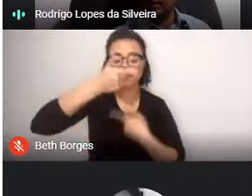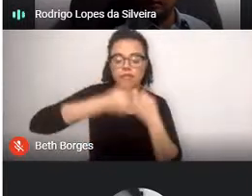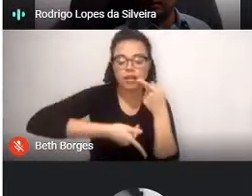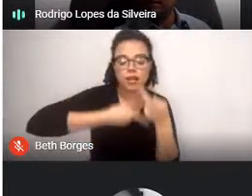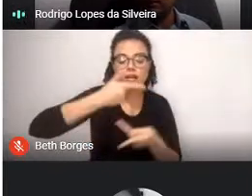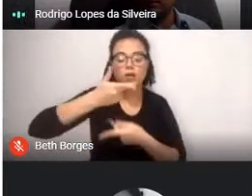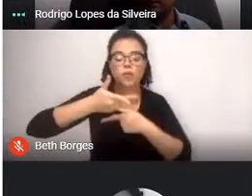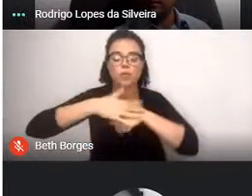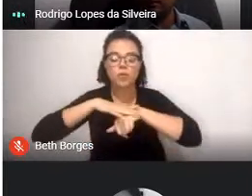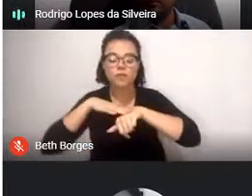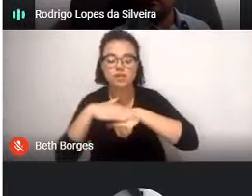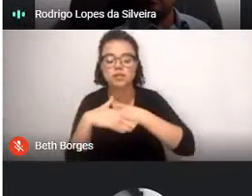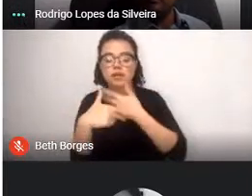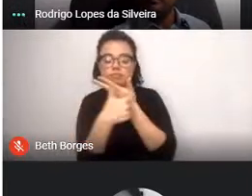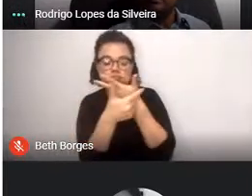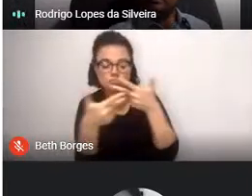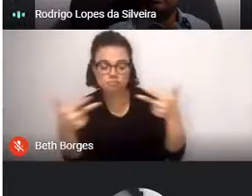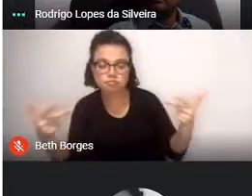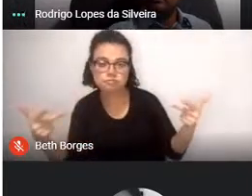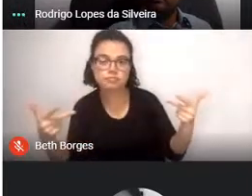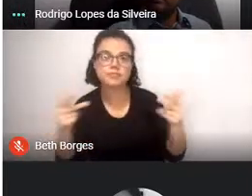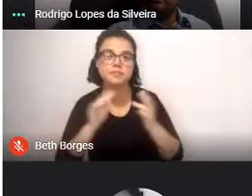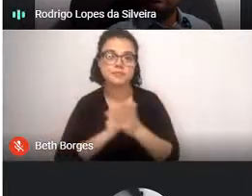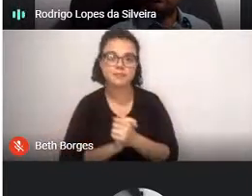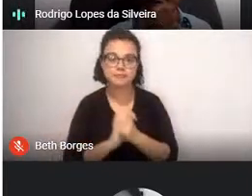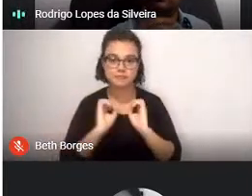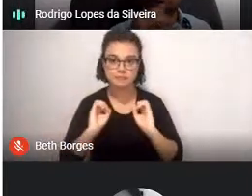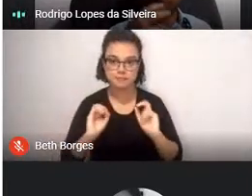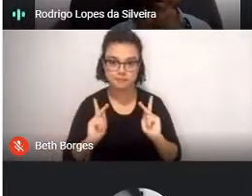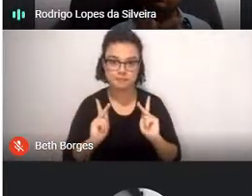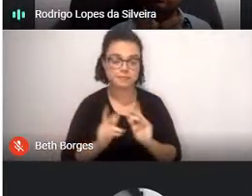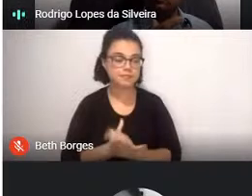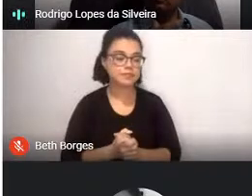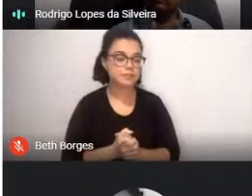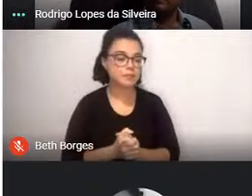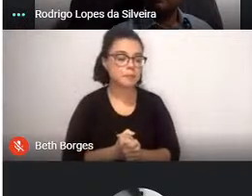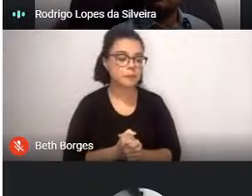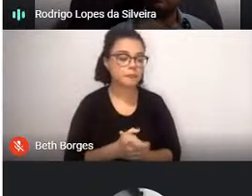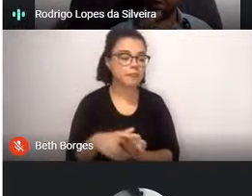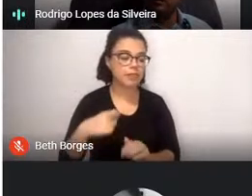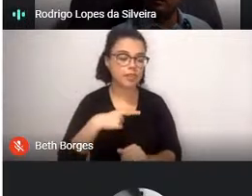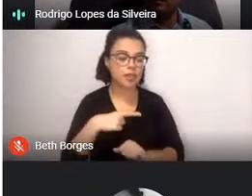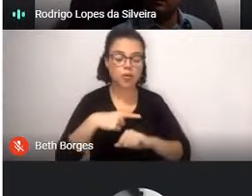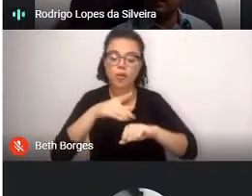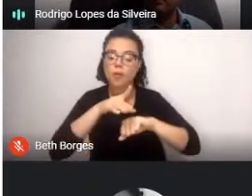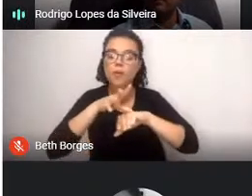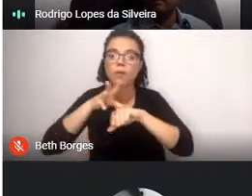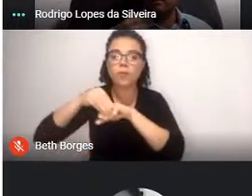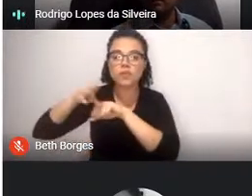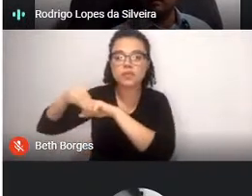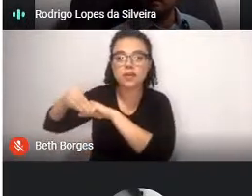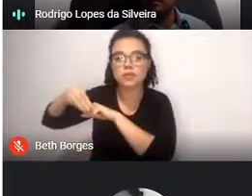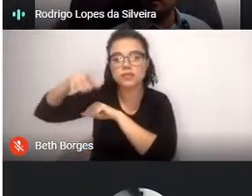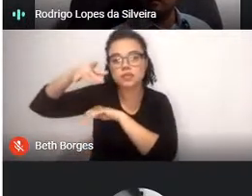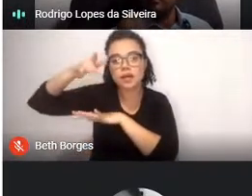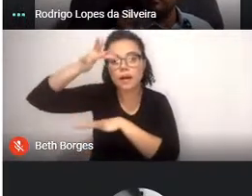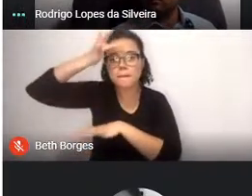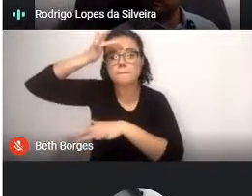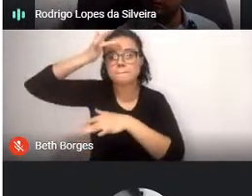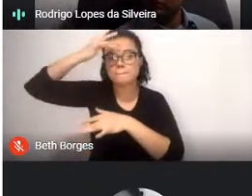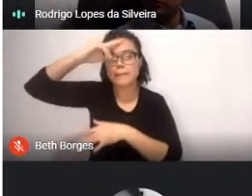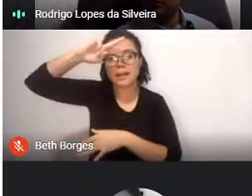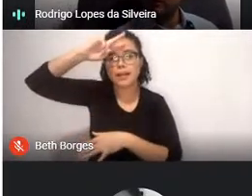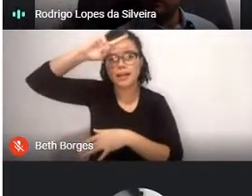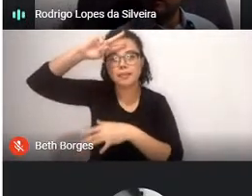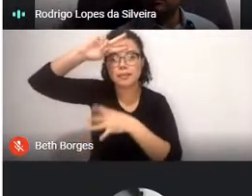dessa realidade, tá bom? Trazendo esse conteúdo, essas memórias, tá? Dentro dessas memórias,